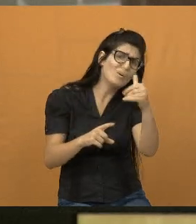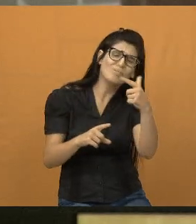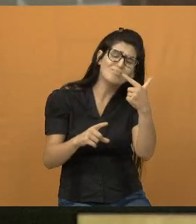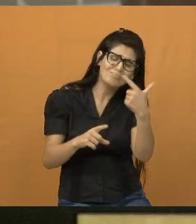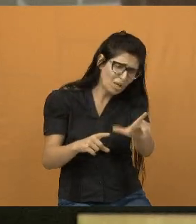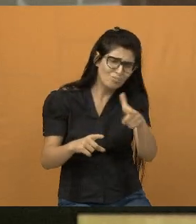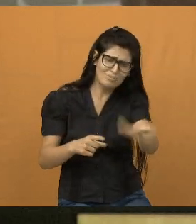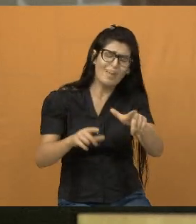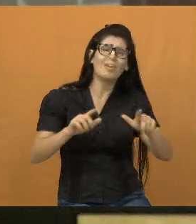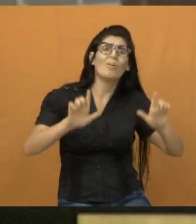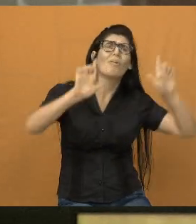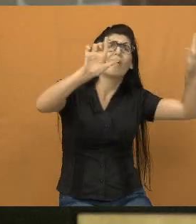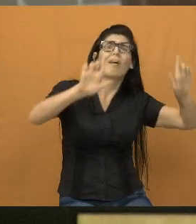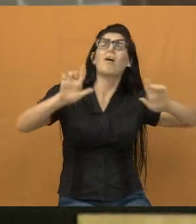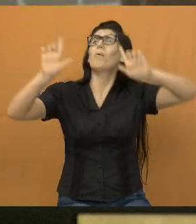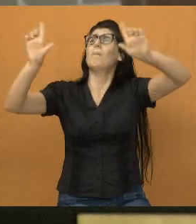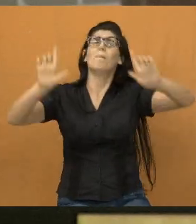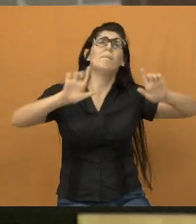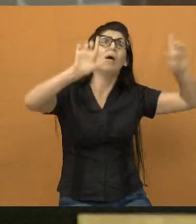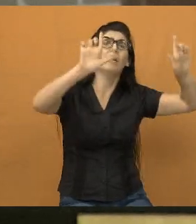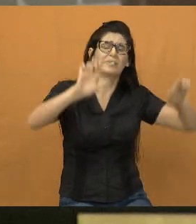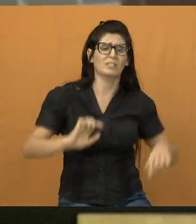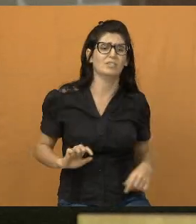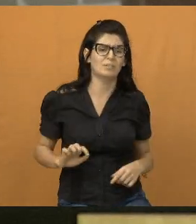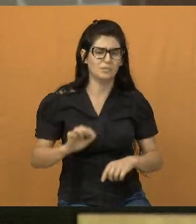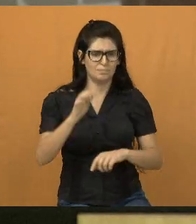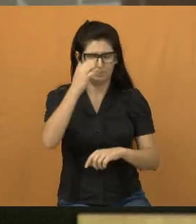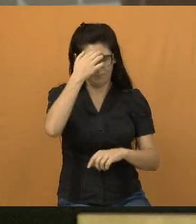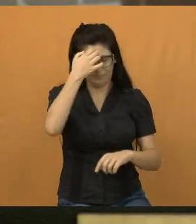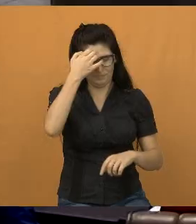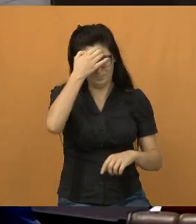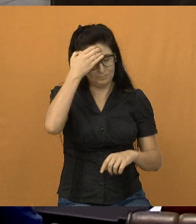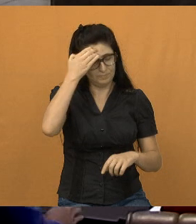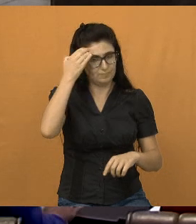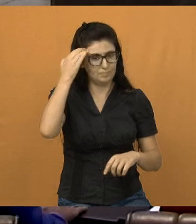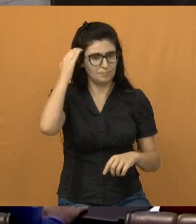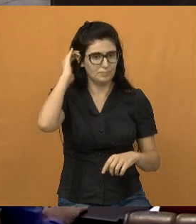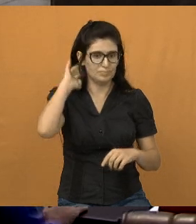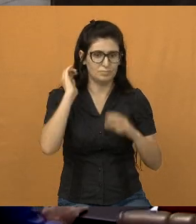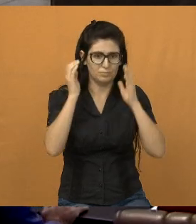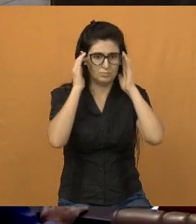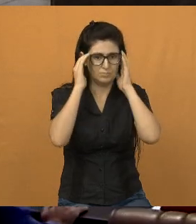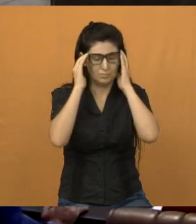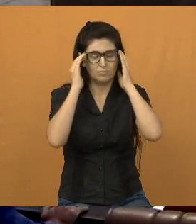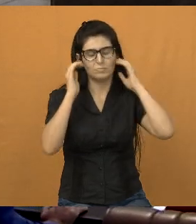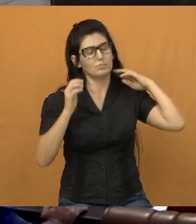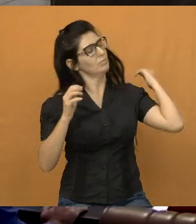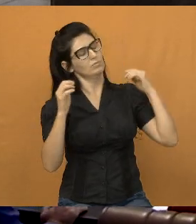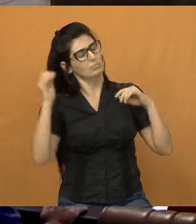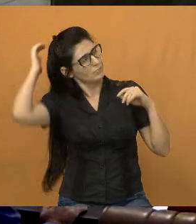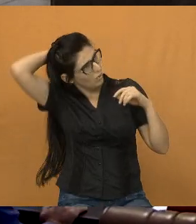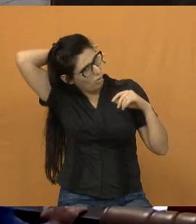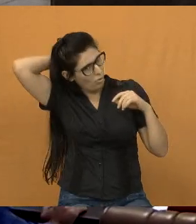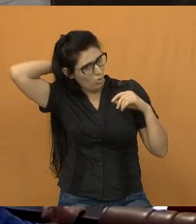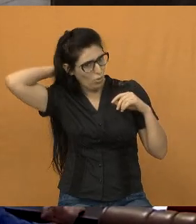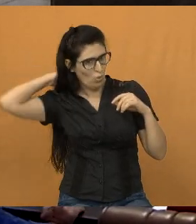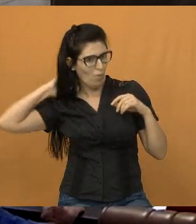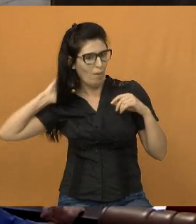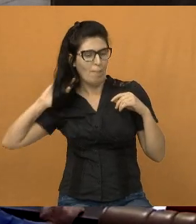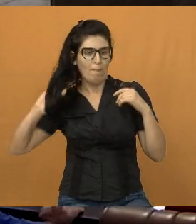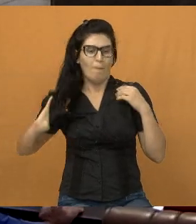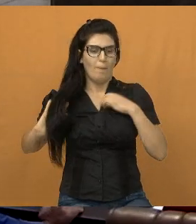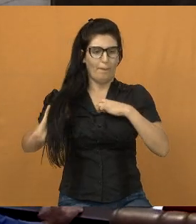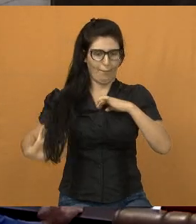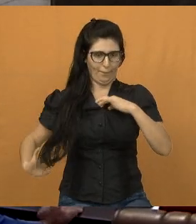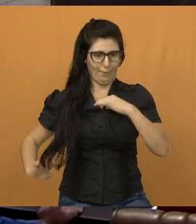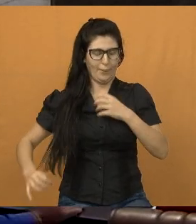neste período. Agora também, indo agora para alguns exames. Sim. A gente vê